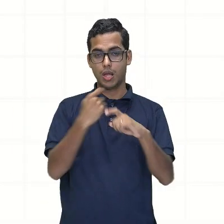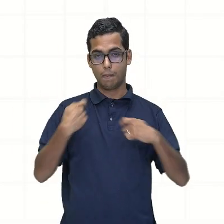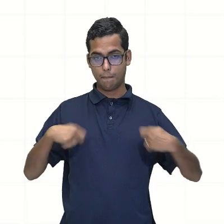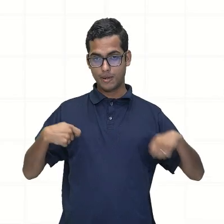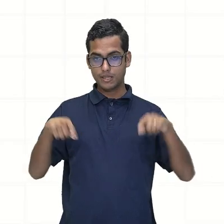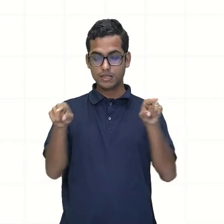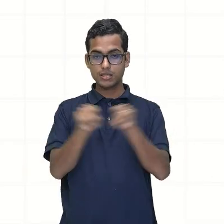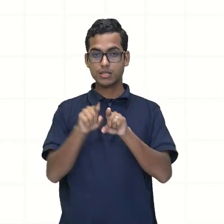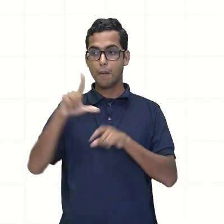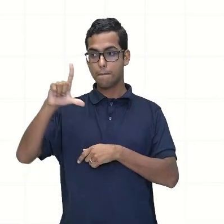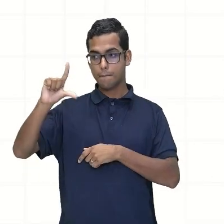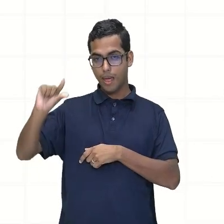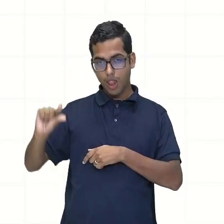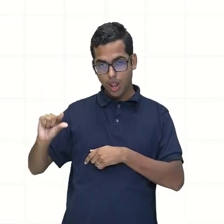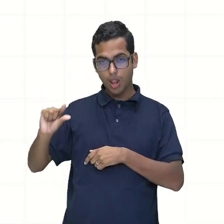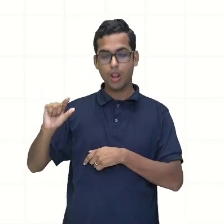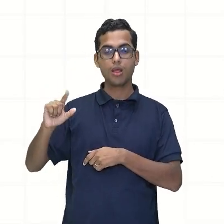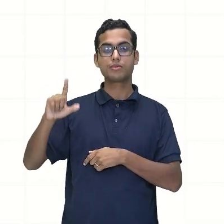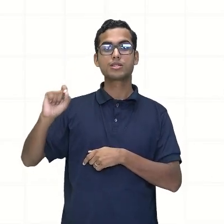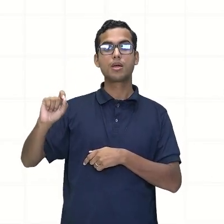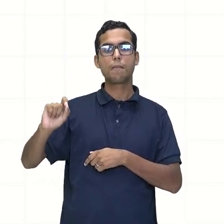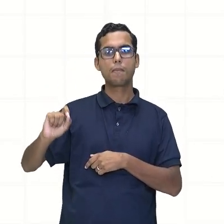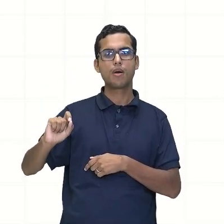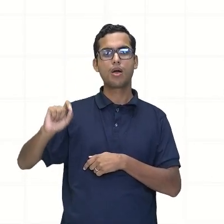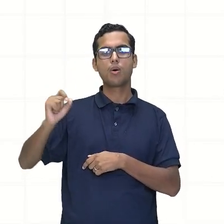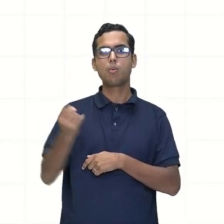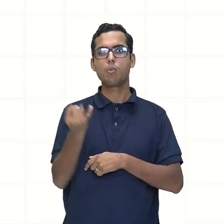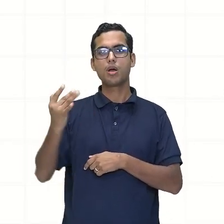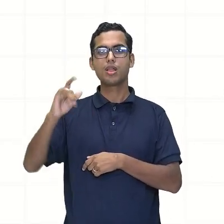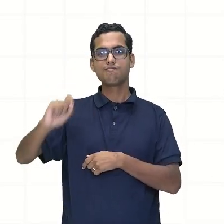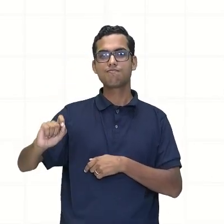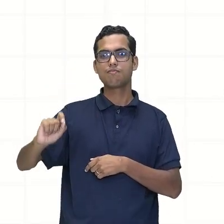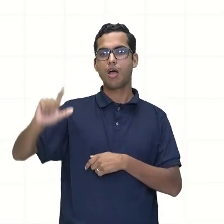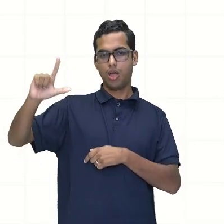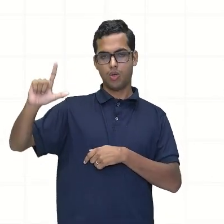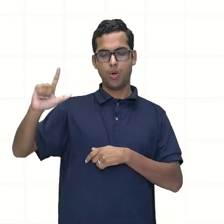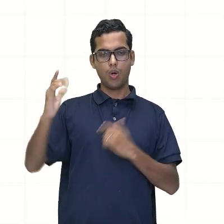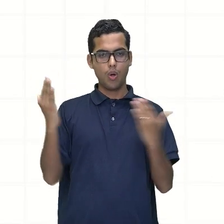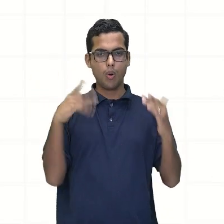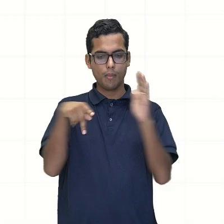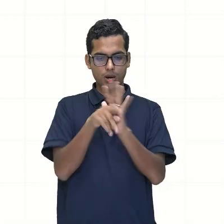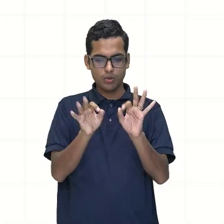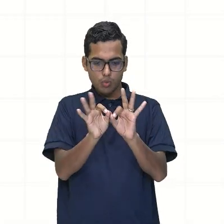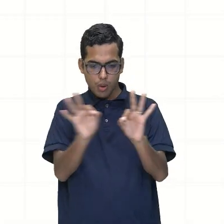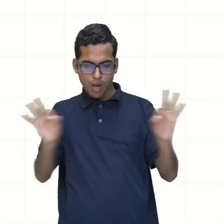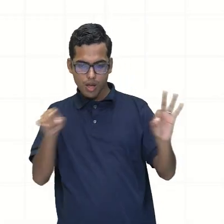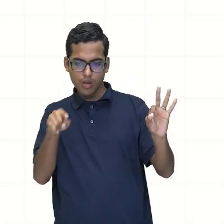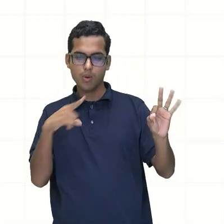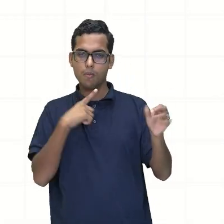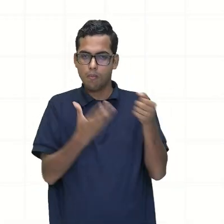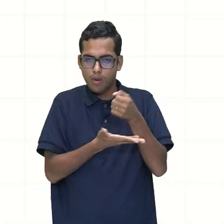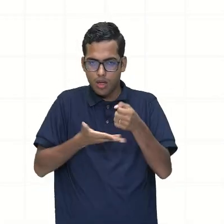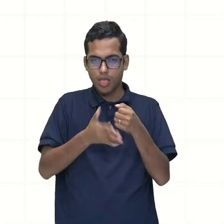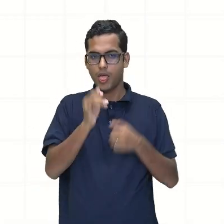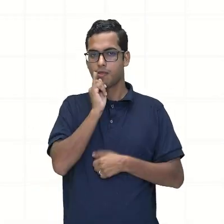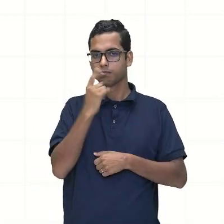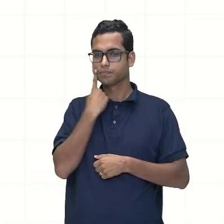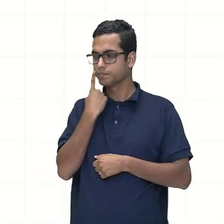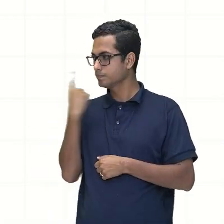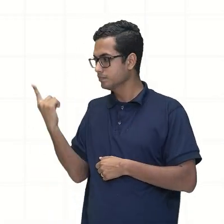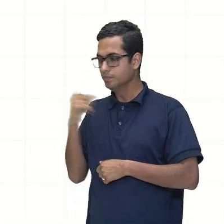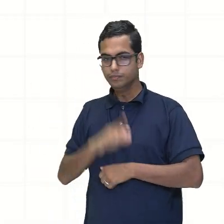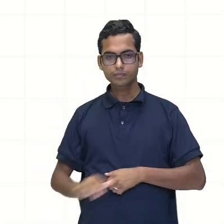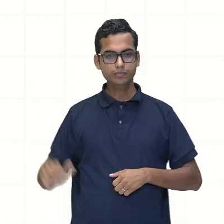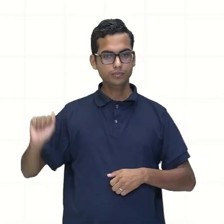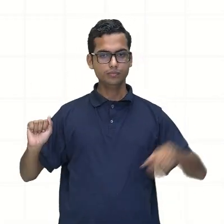A gente tem o triângulo ABC, a medida que vai de A até B está medindo 7,